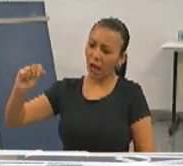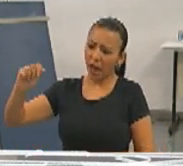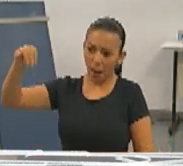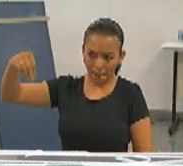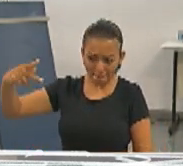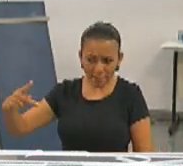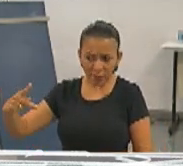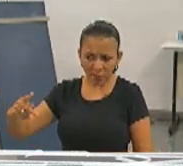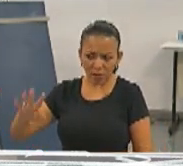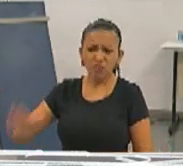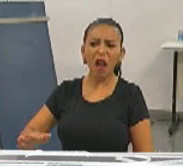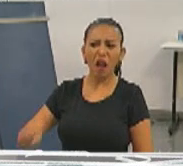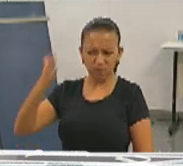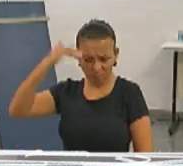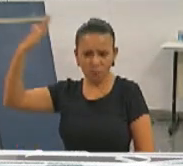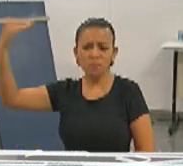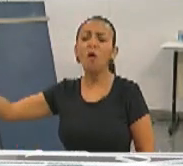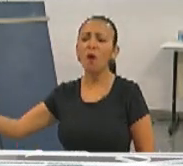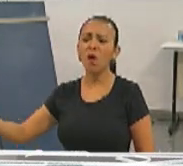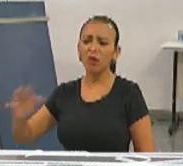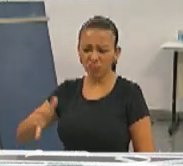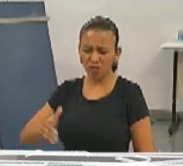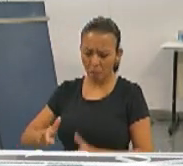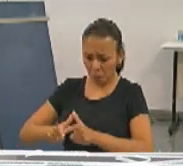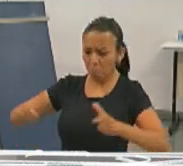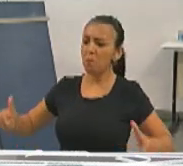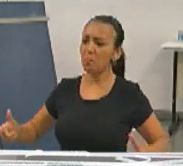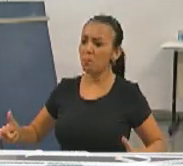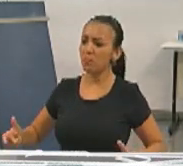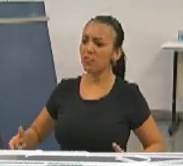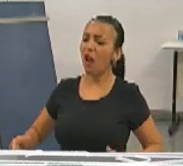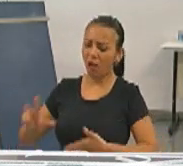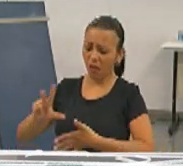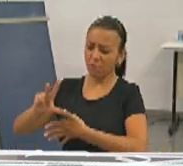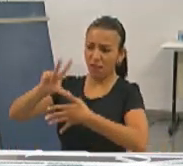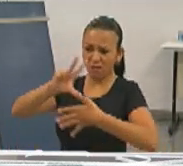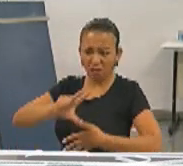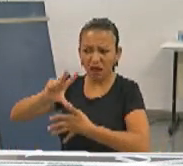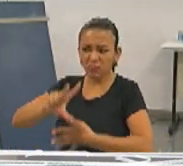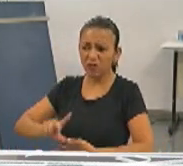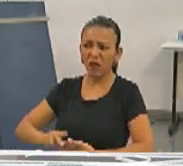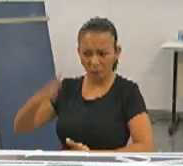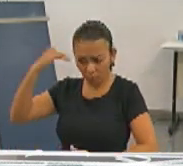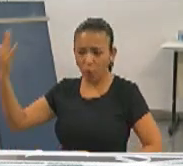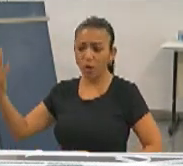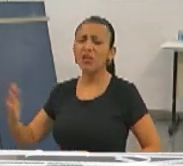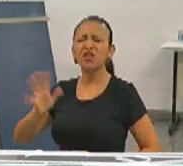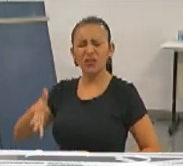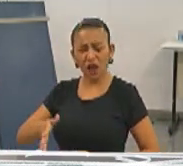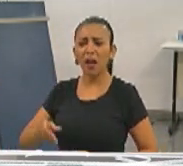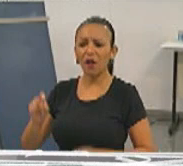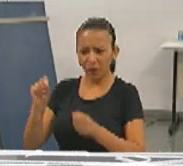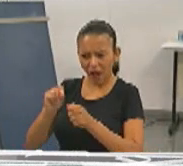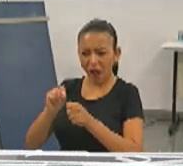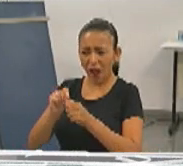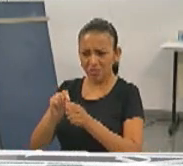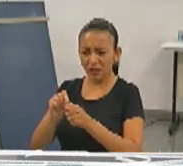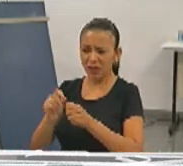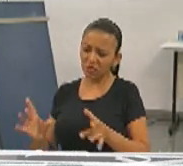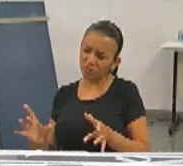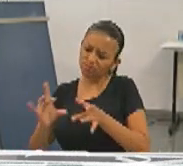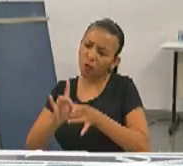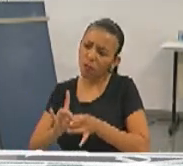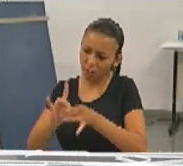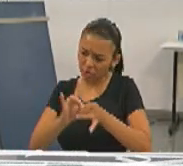de excelência e se tornaram grandes universidades da América Latina e do mundo, já fazem isso há muito tempo. Né? A UFGD tem